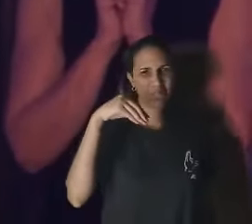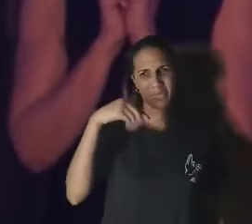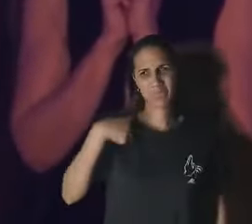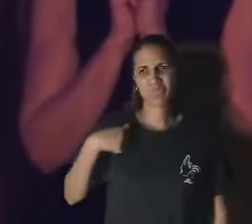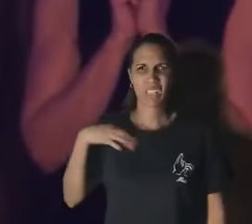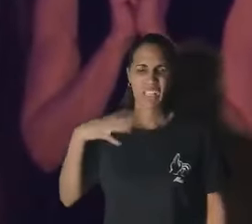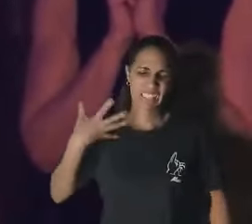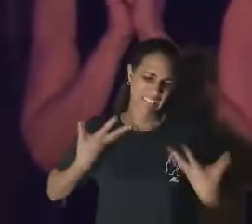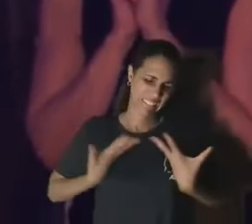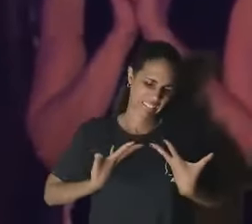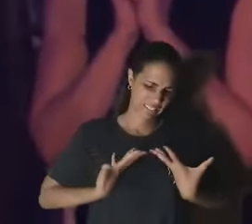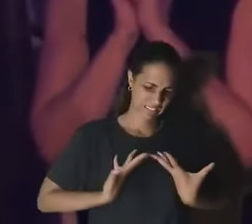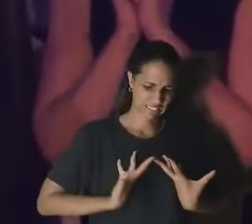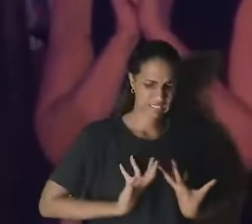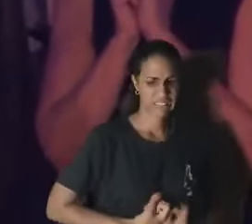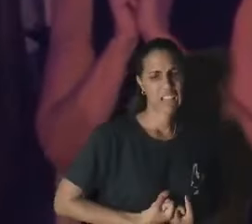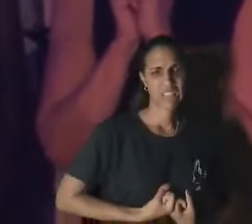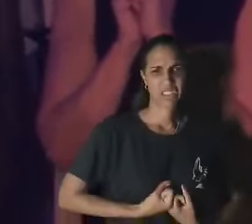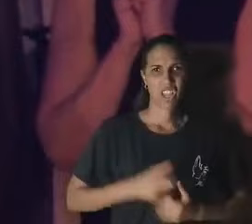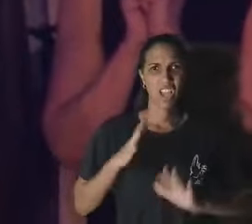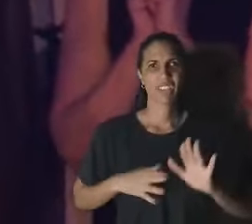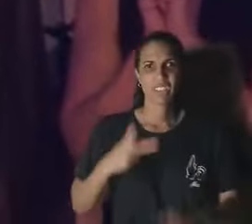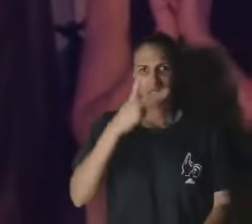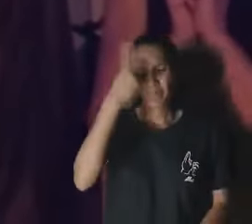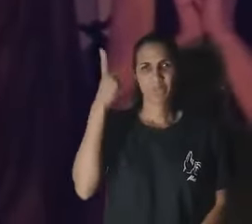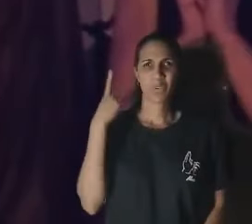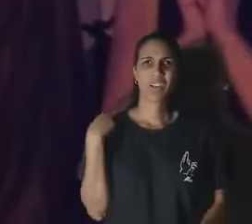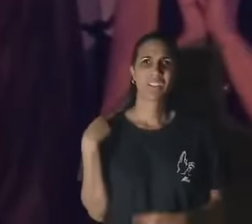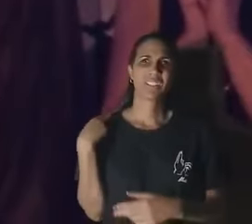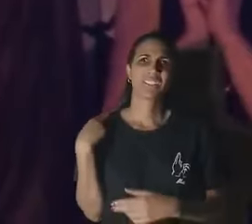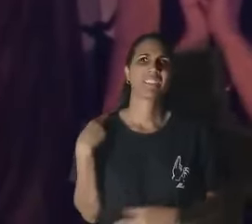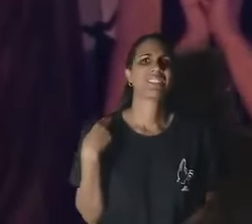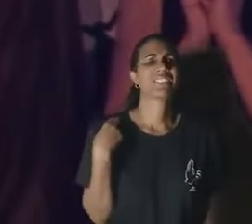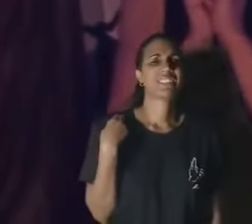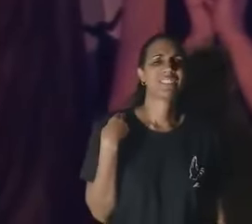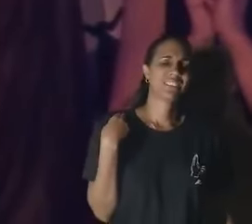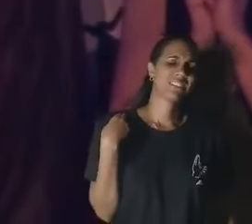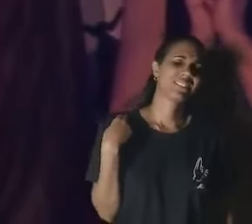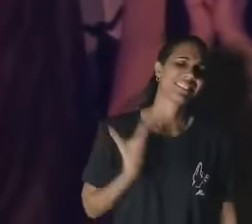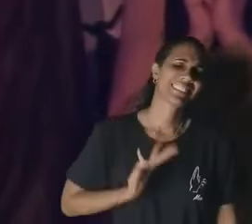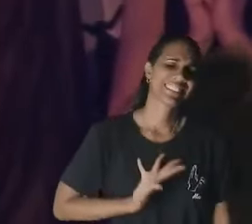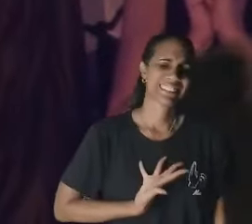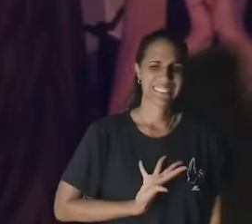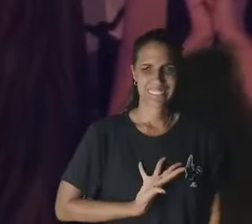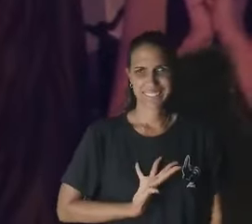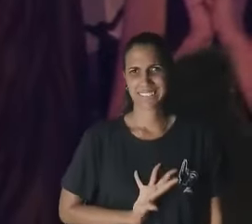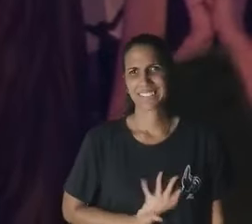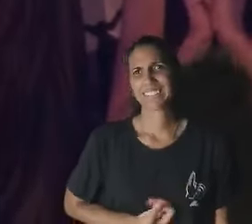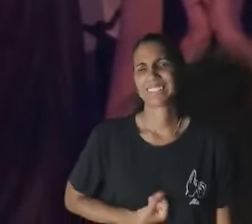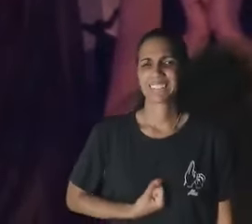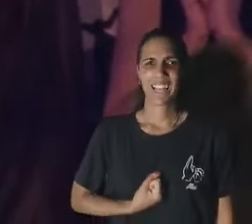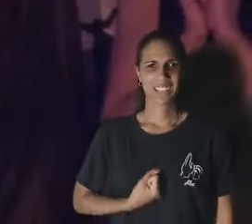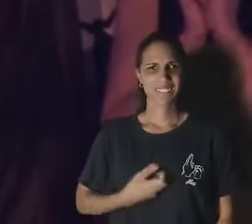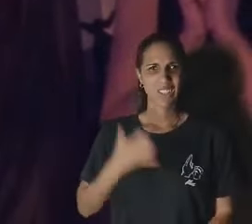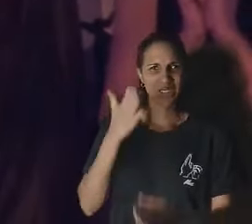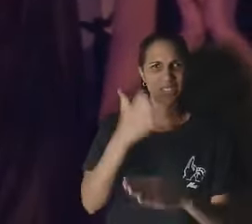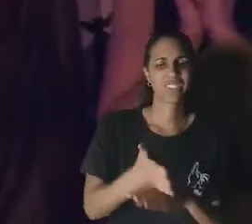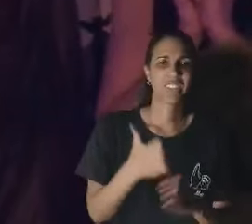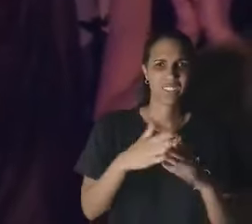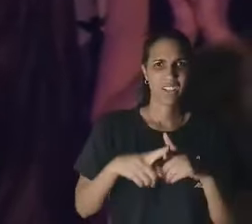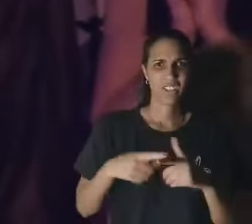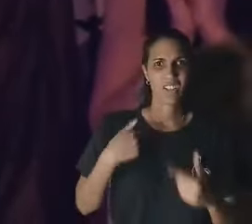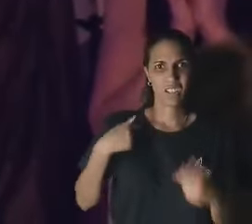às vezes, ele se arrasta para ir à igreja. É isso que eu tinha que dizer para eles? É